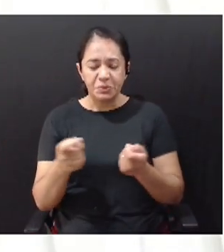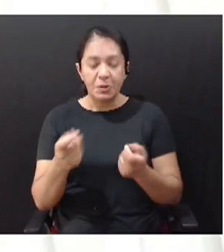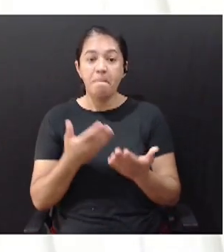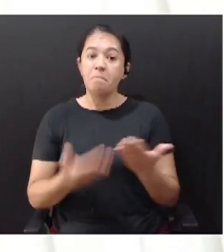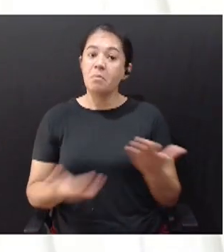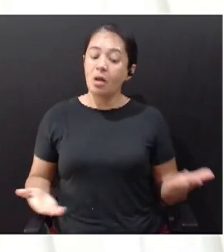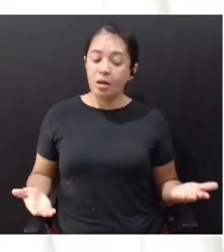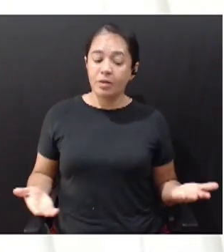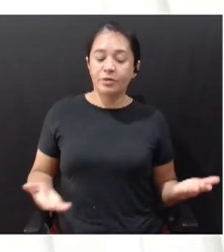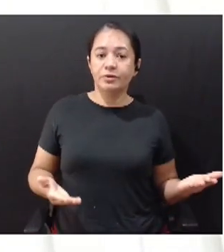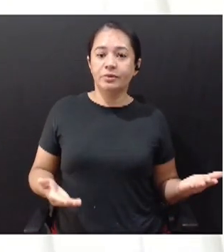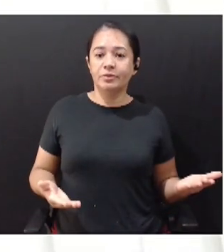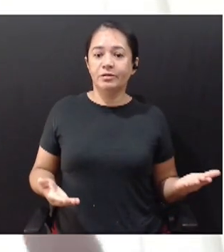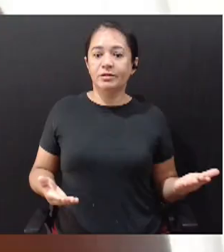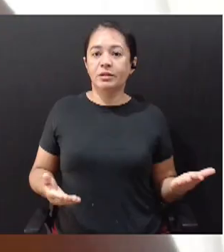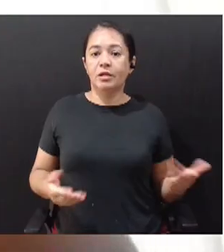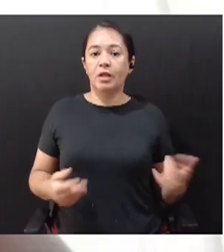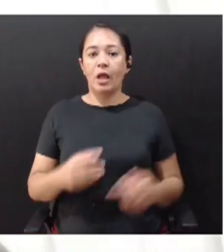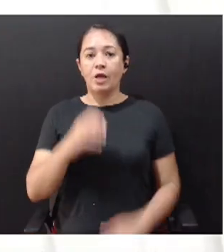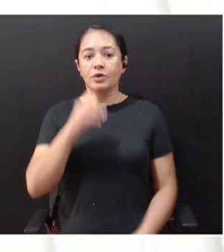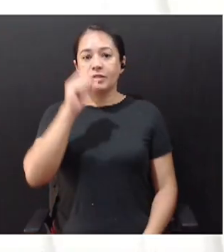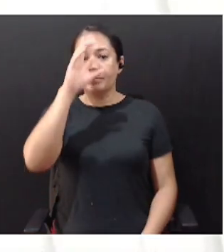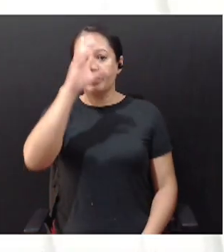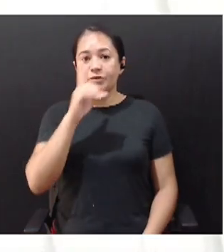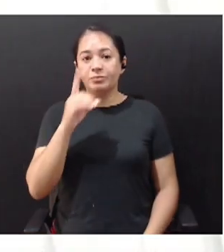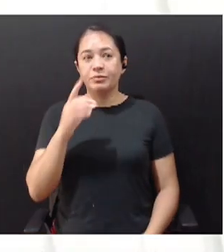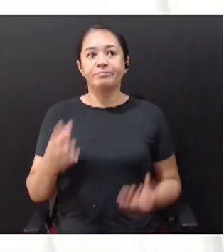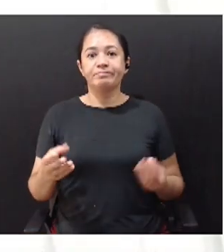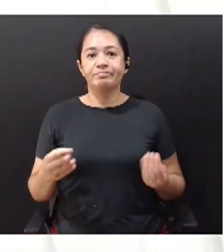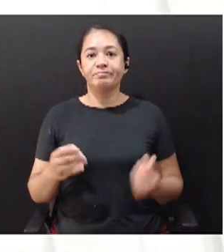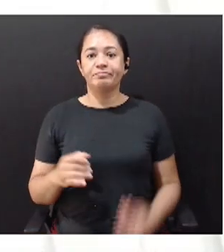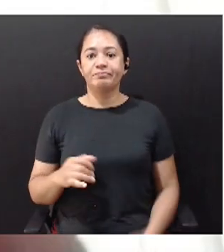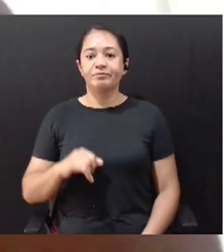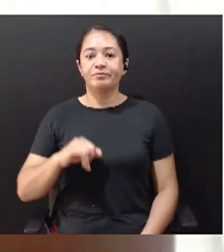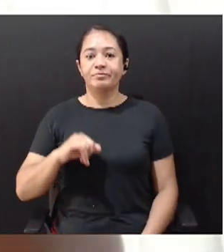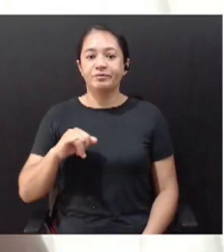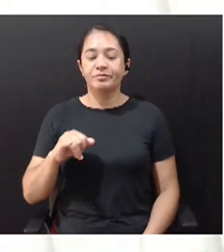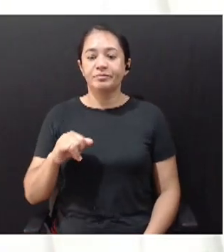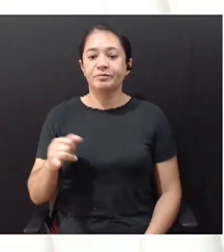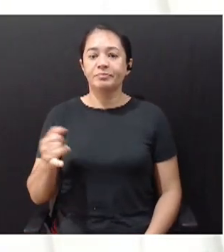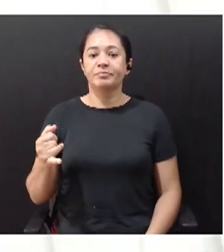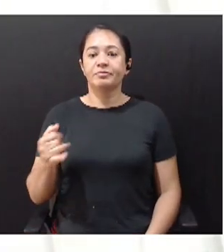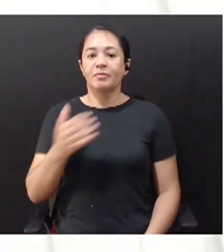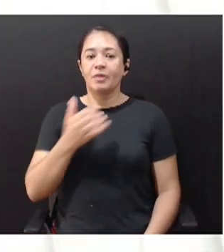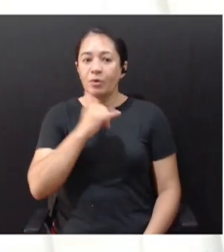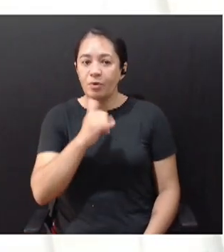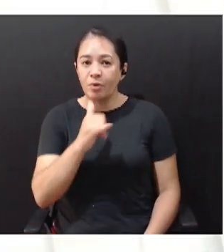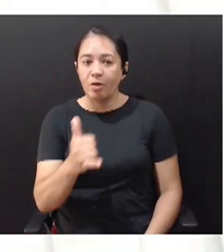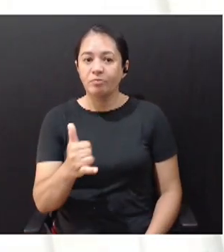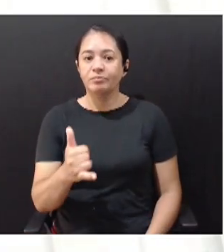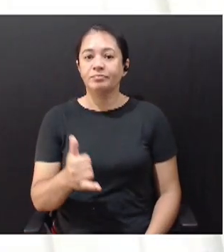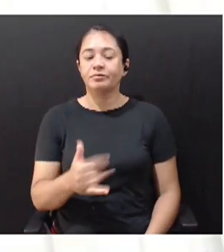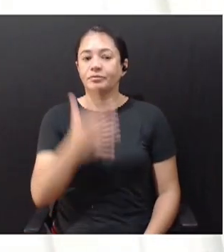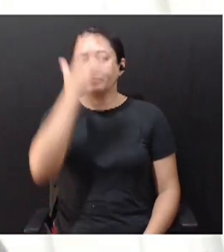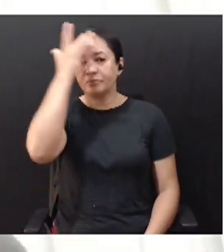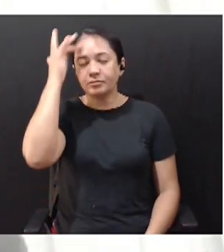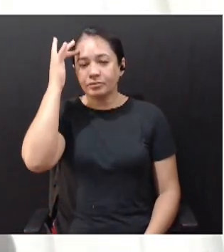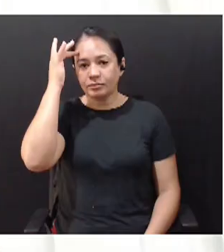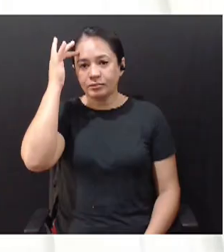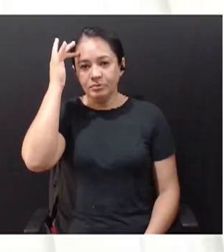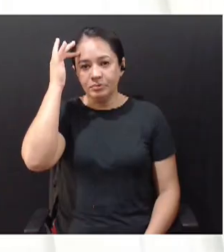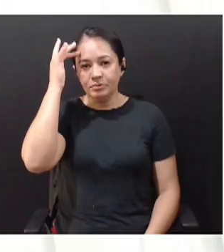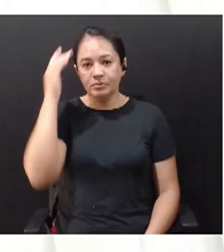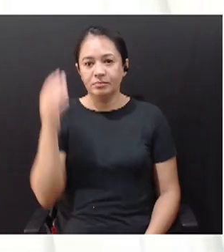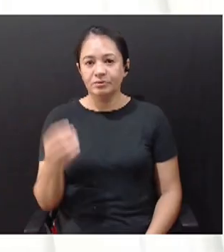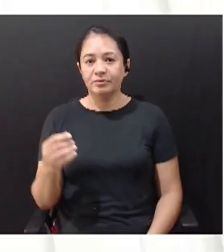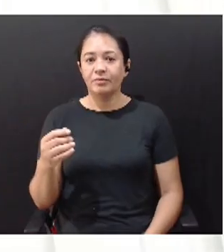do final de semana ser algo que vai repor a energia, que a pessoa vai estar relaxada